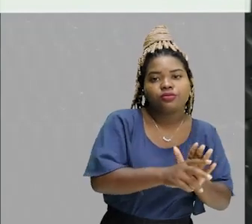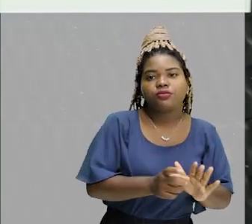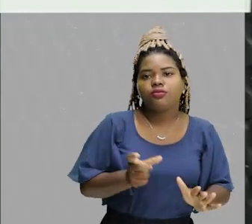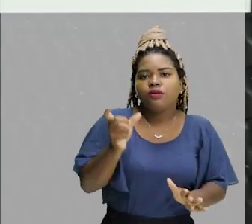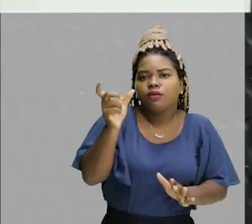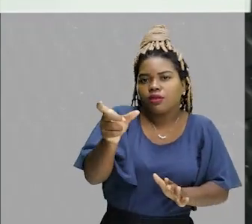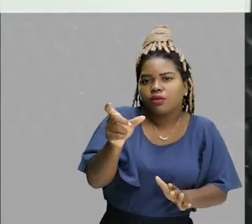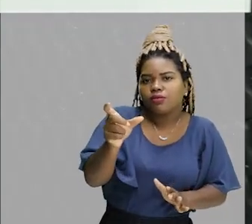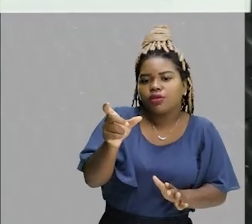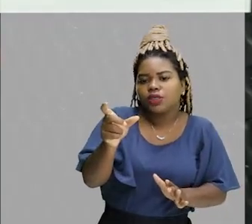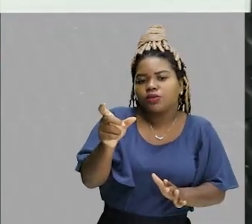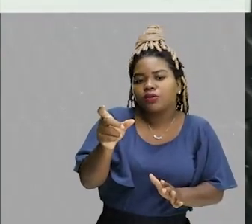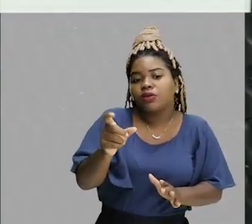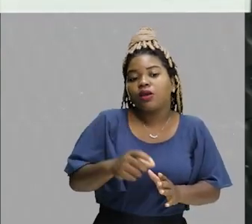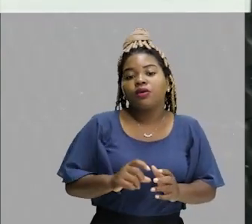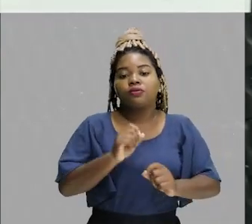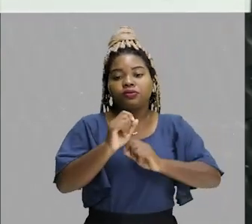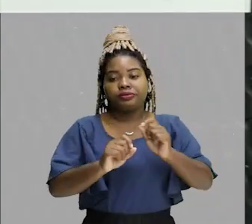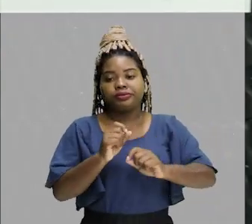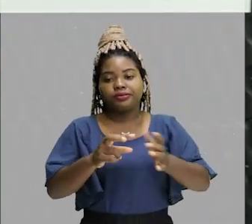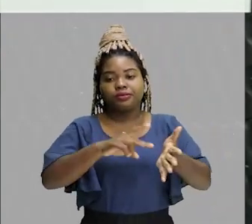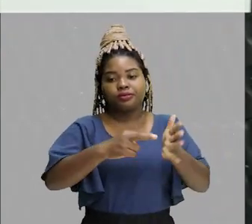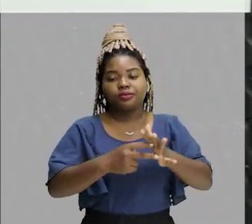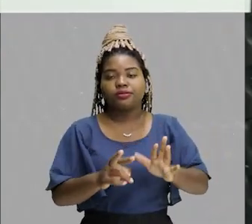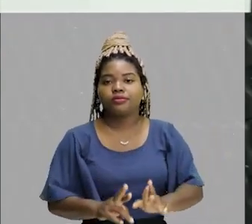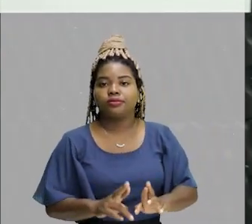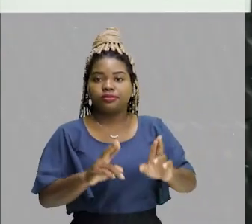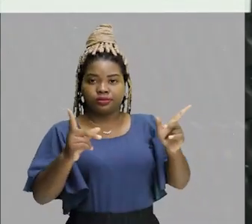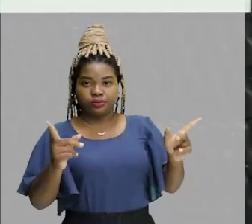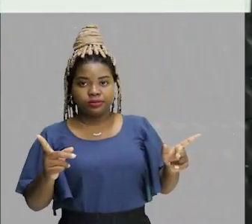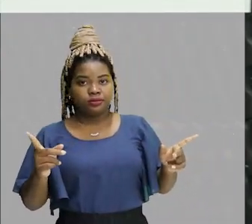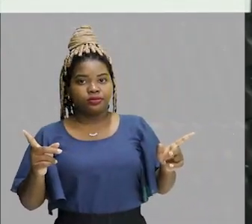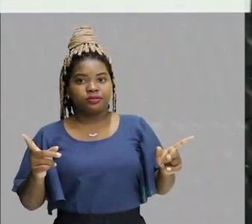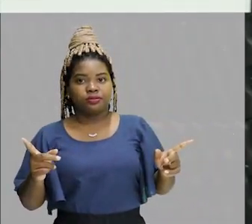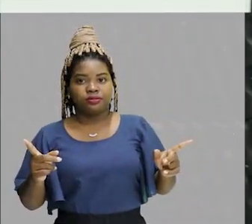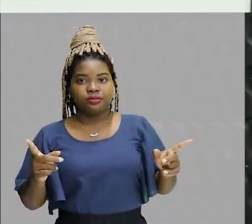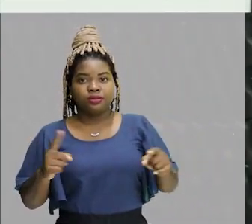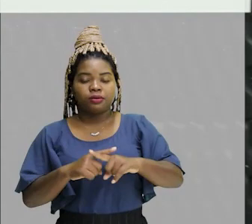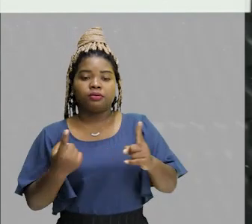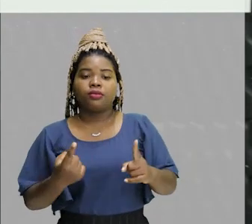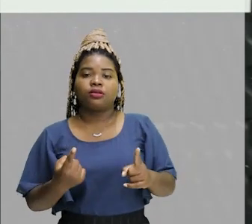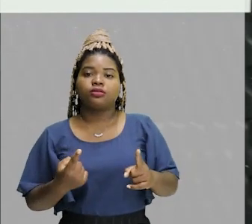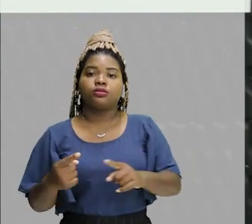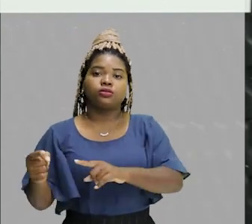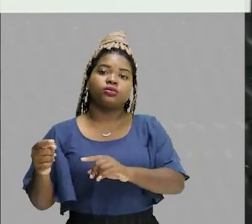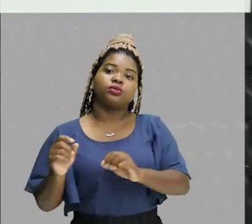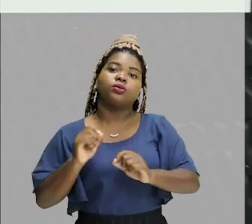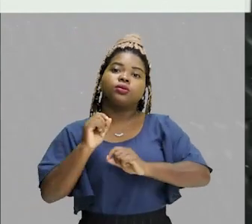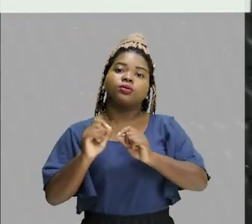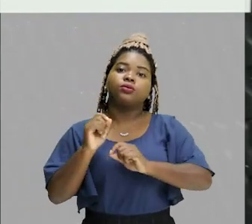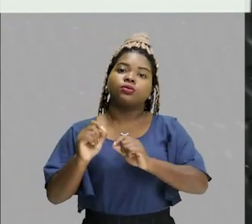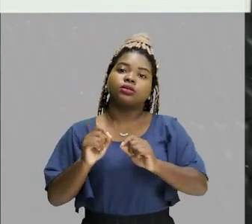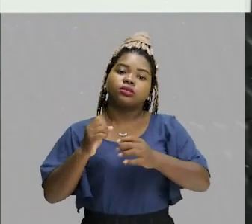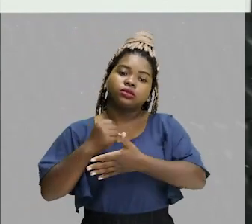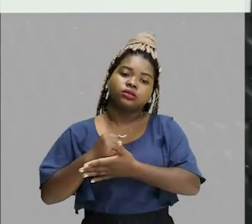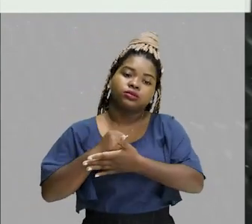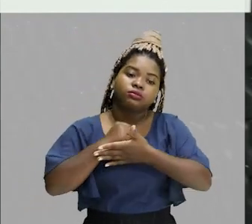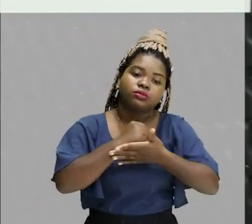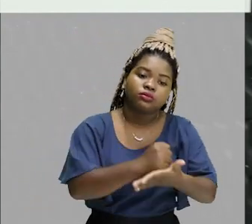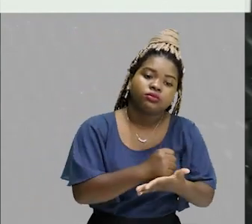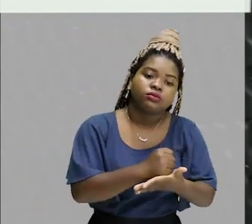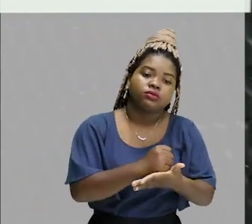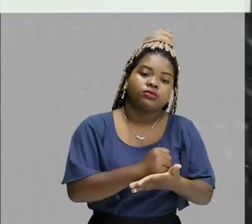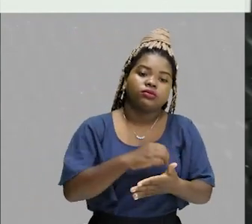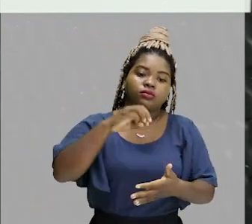tempo de fazer esse histórico todo. E nós precisamos estabelecer aqui os elementos que fazem parte do método dedutivo e